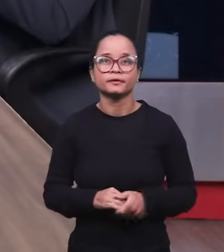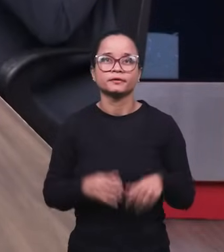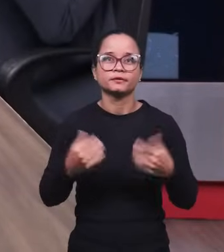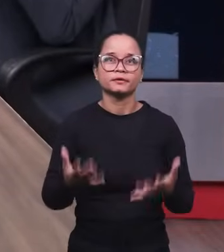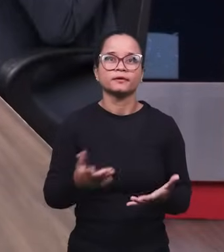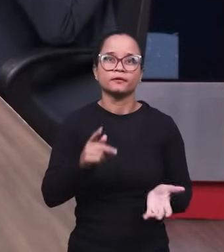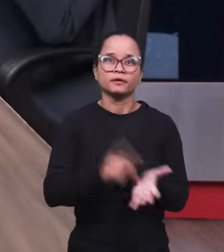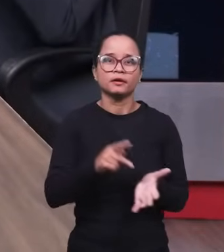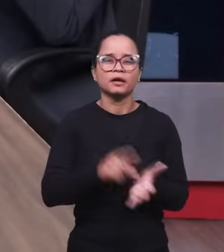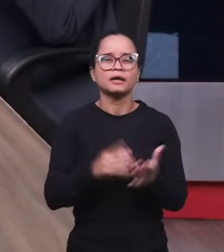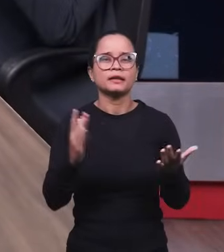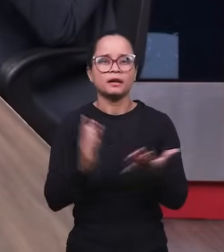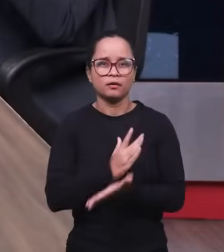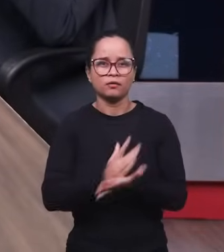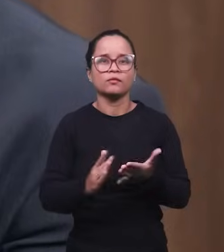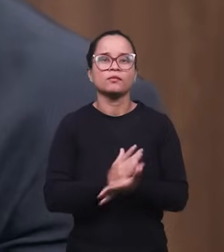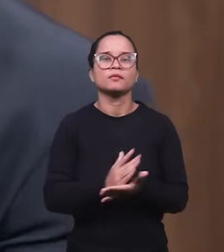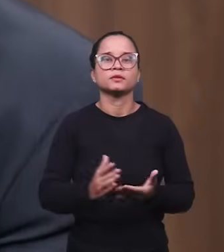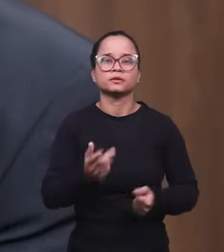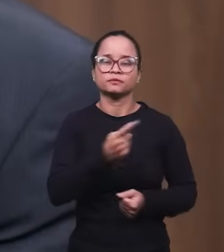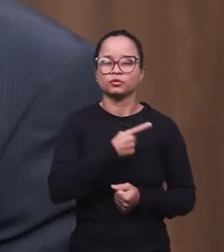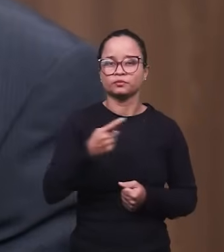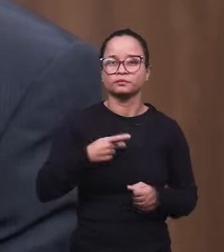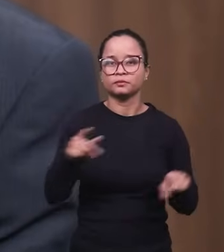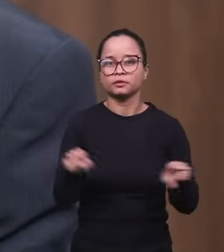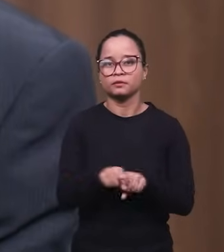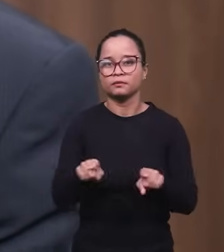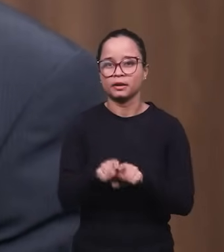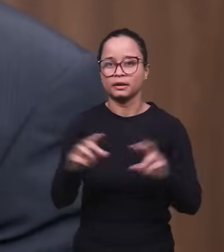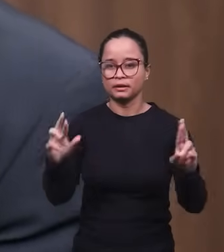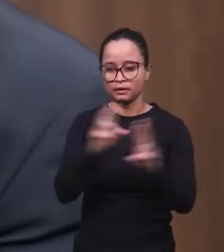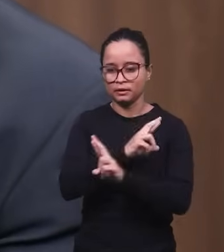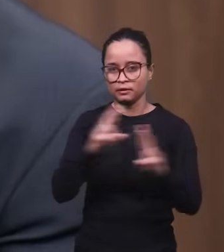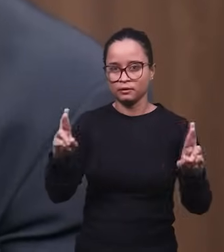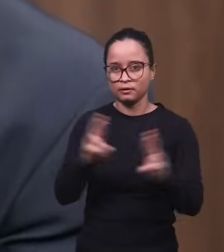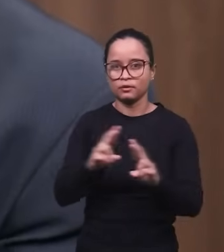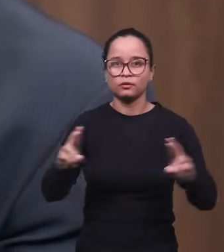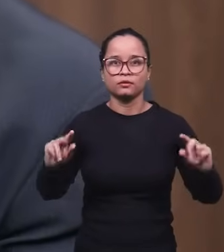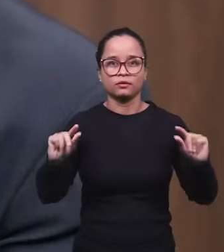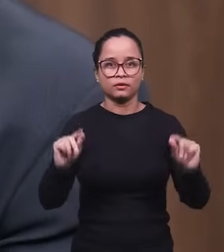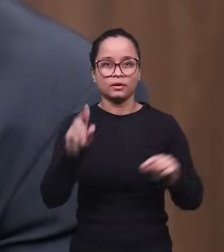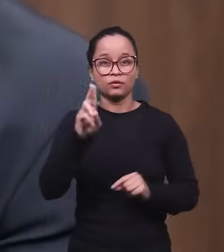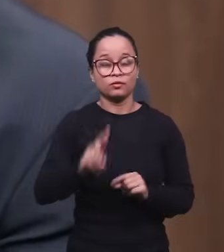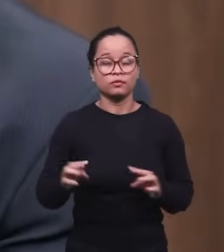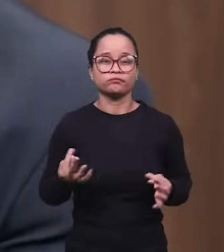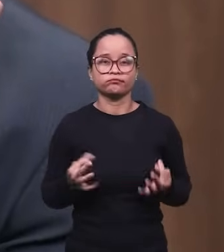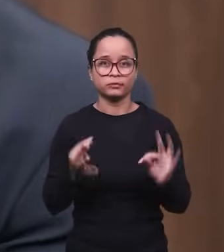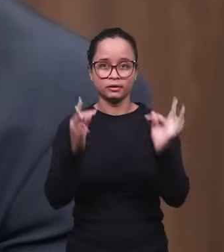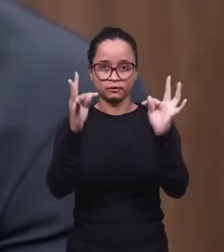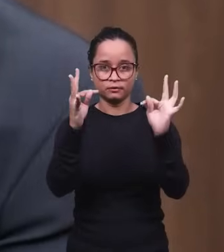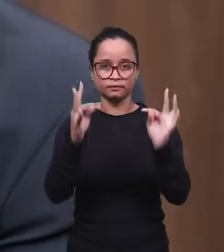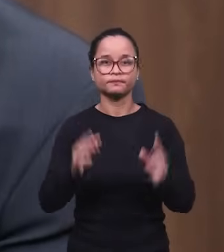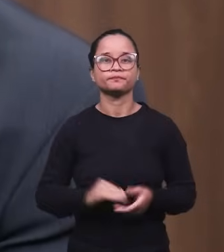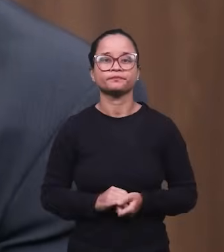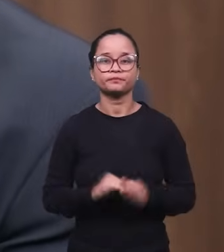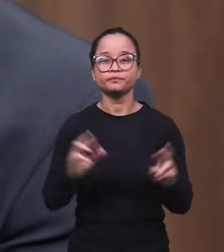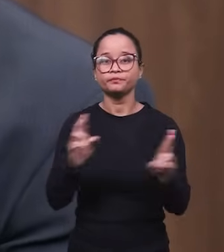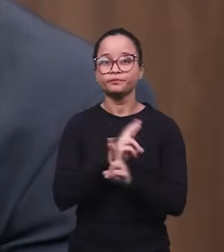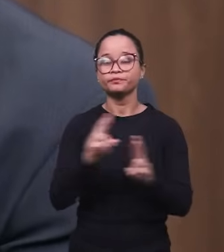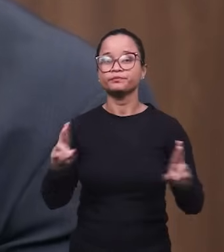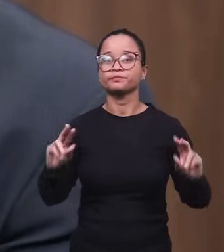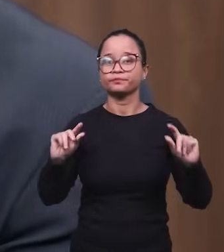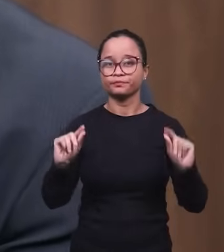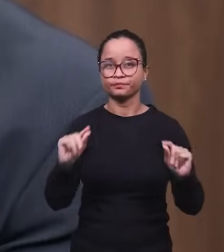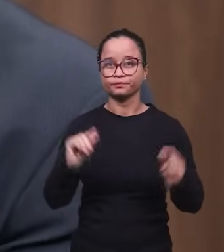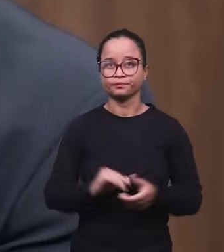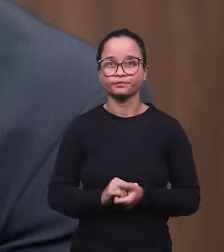pastor, algumas questões, né, que estão relacionadas aí às tecnologias, né, o uso das tecnologias